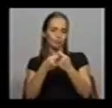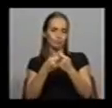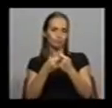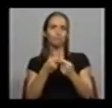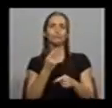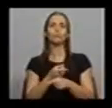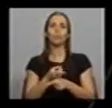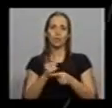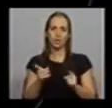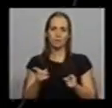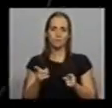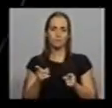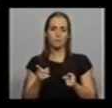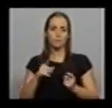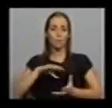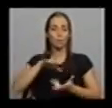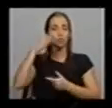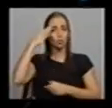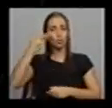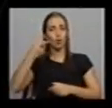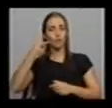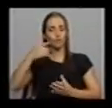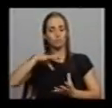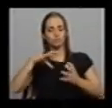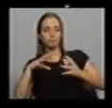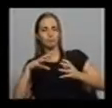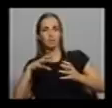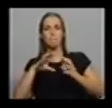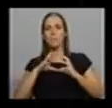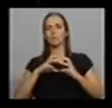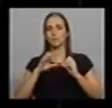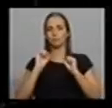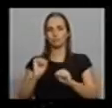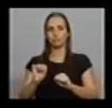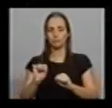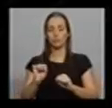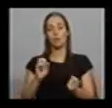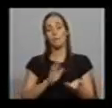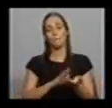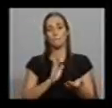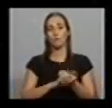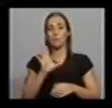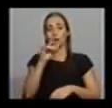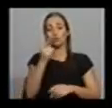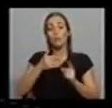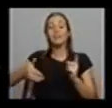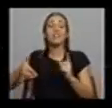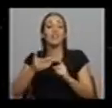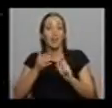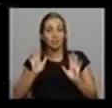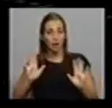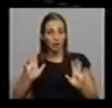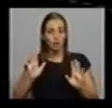devido à inclinação do planeta 9 e da sua massa. Portanto, é mais uma prova indireta. Repara como isto é uma